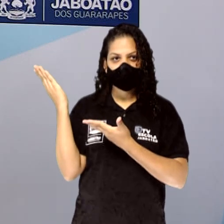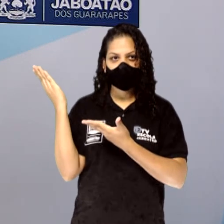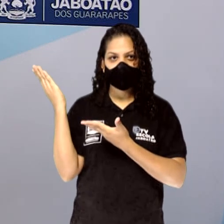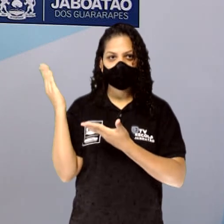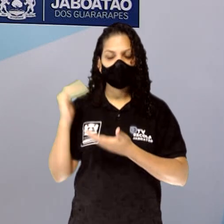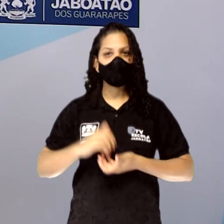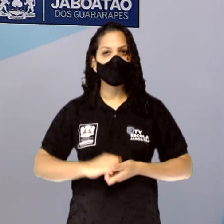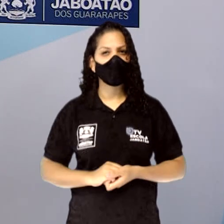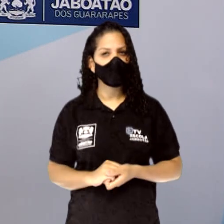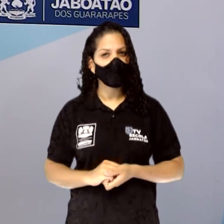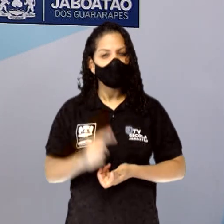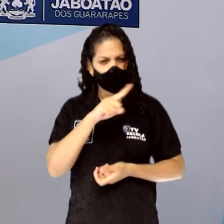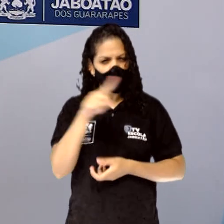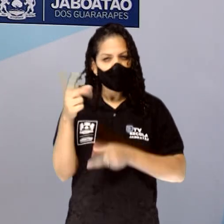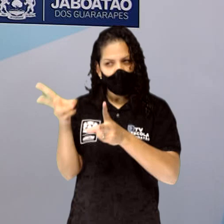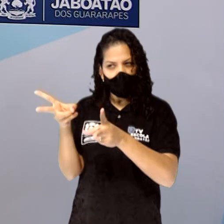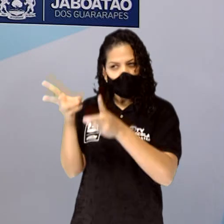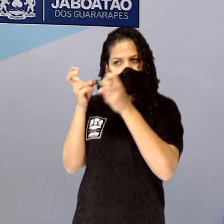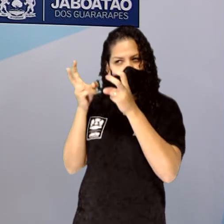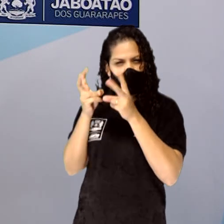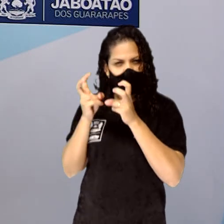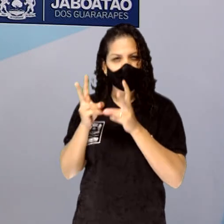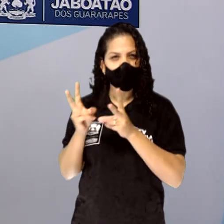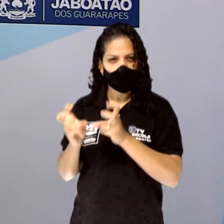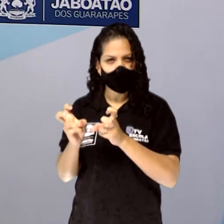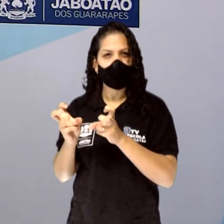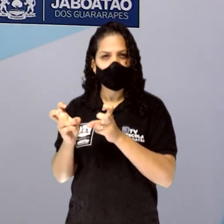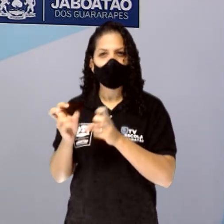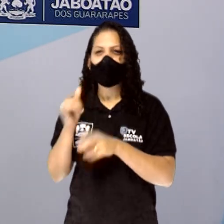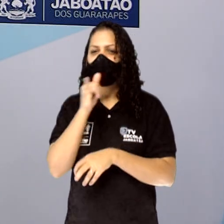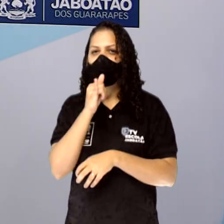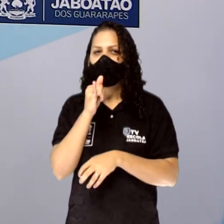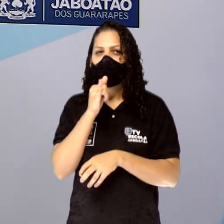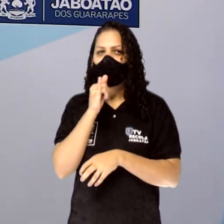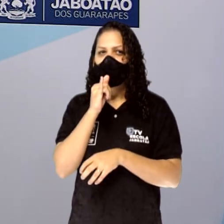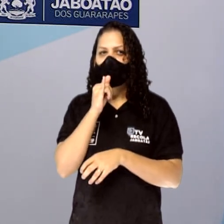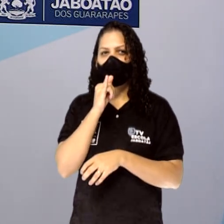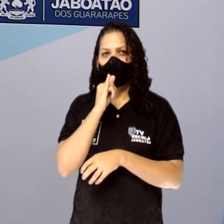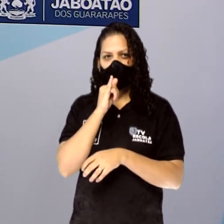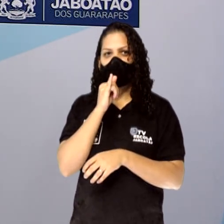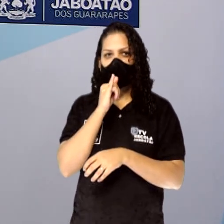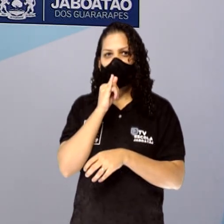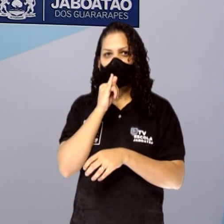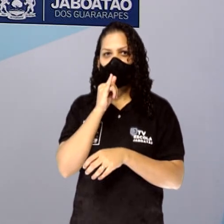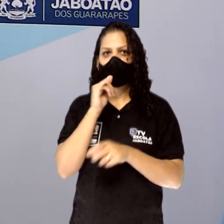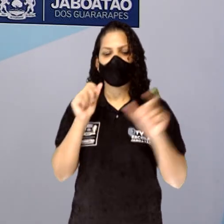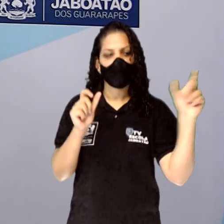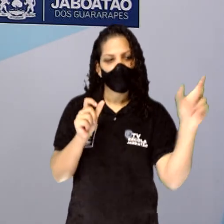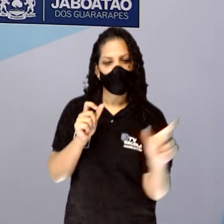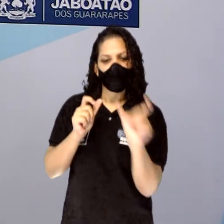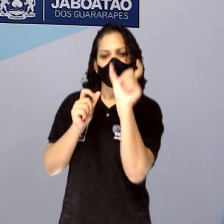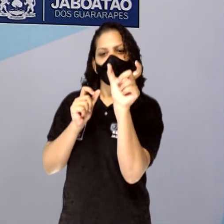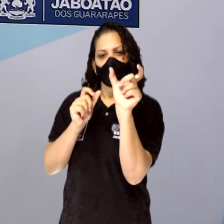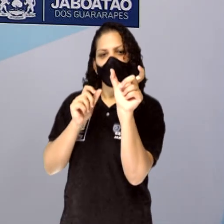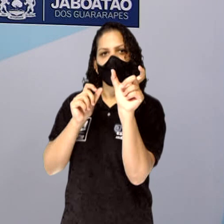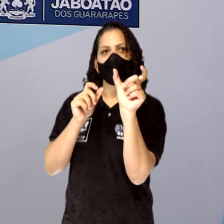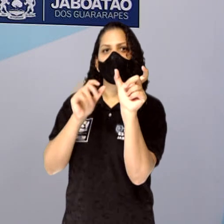Grandkids. Então, percebam que nesse caso, a gente acrescentou a questão do